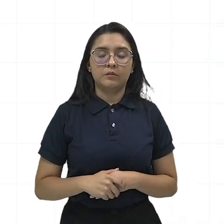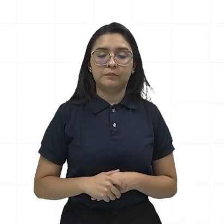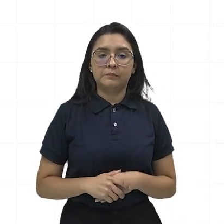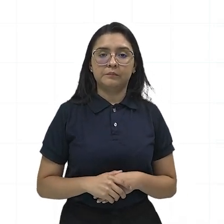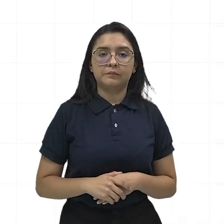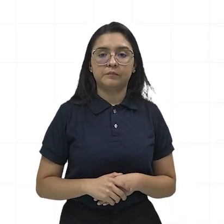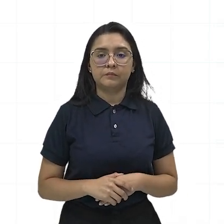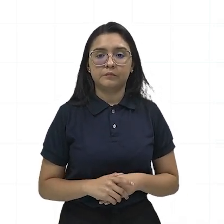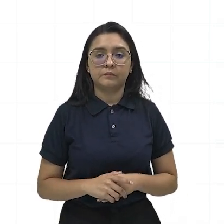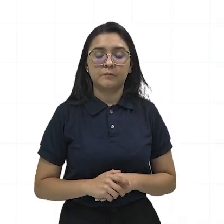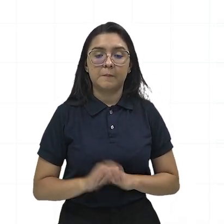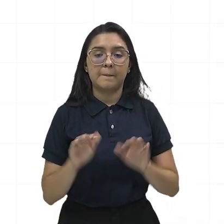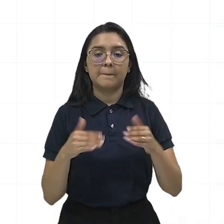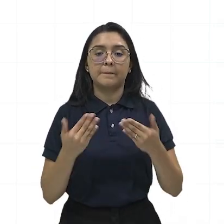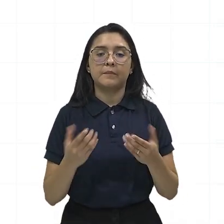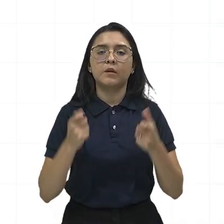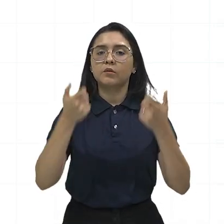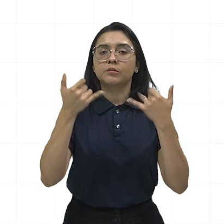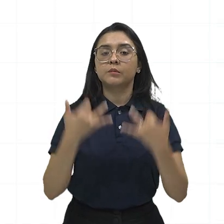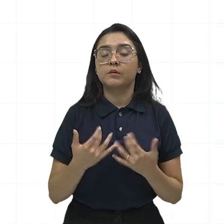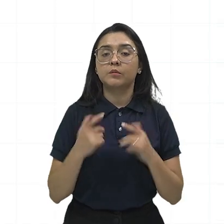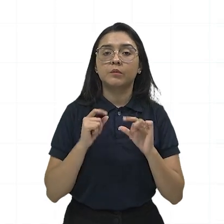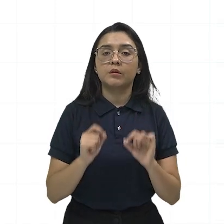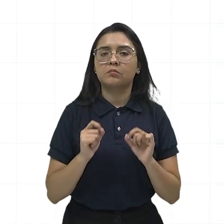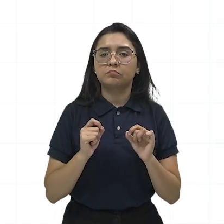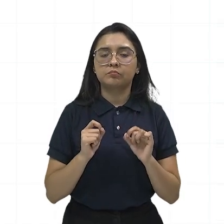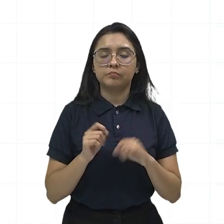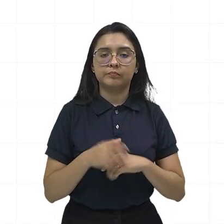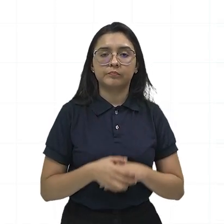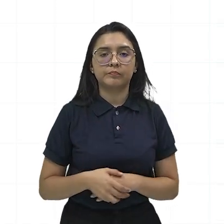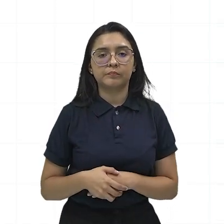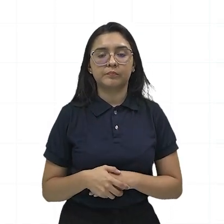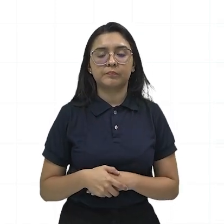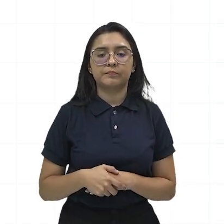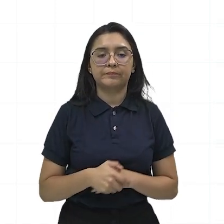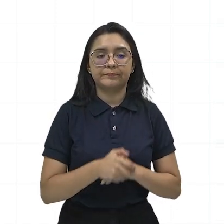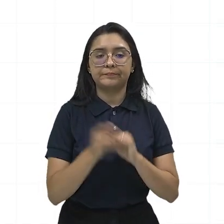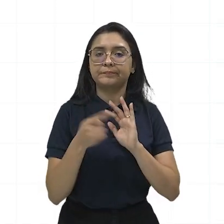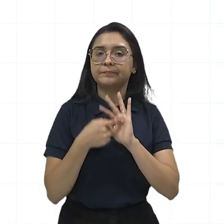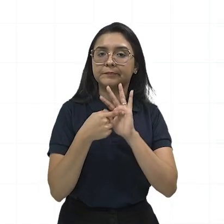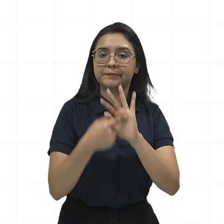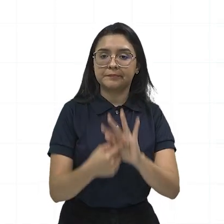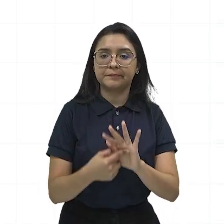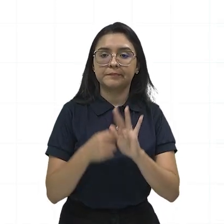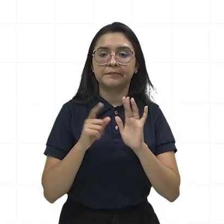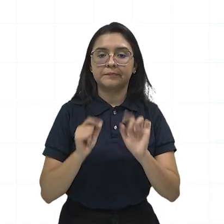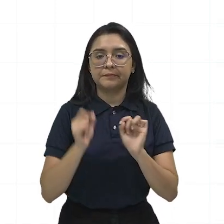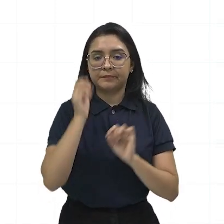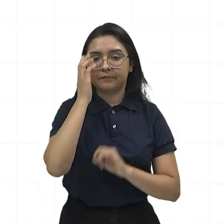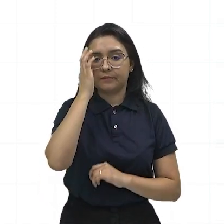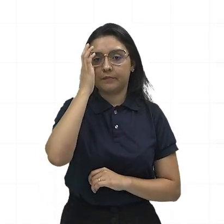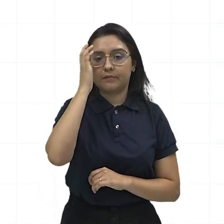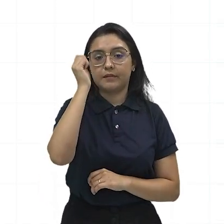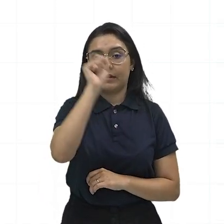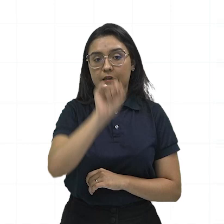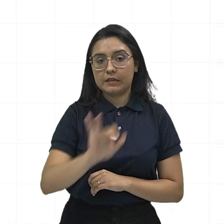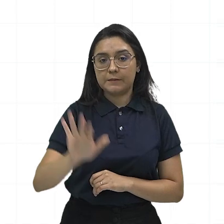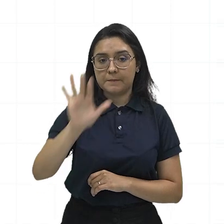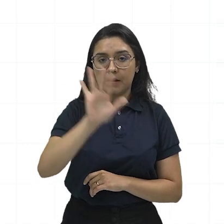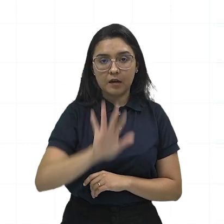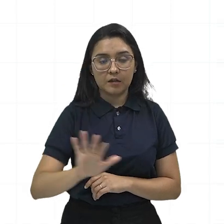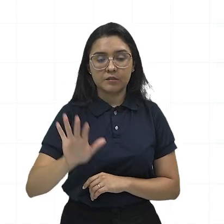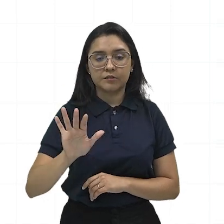pronúcleos. E aí, o que eu estou falando, professora? Vamos mostrar aí a imagem que